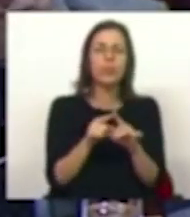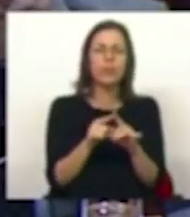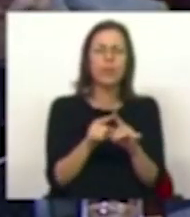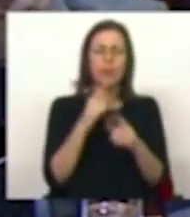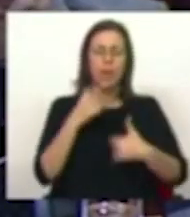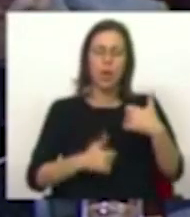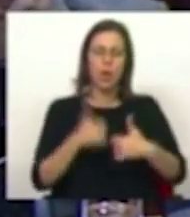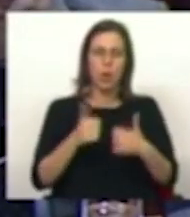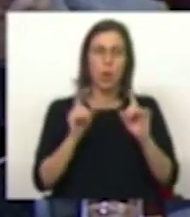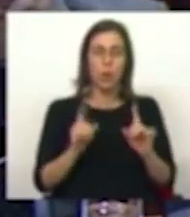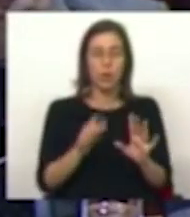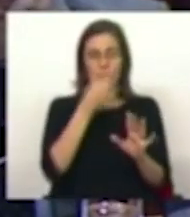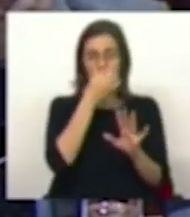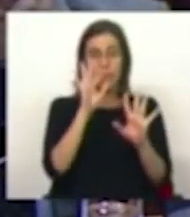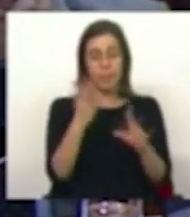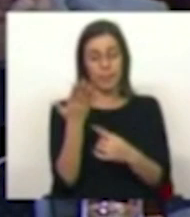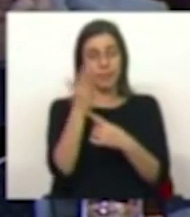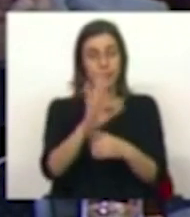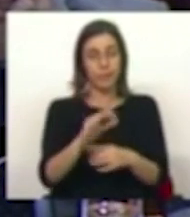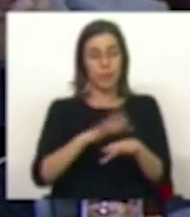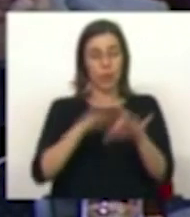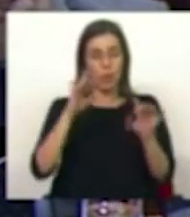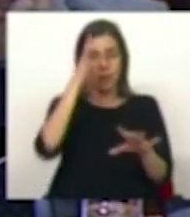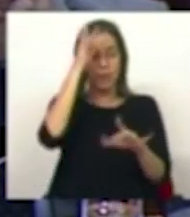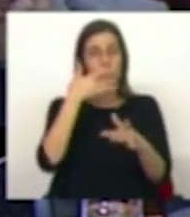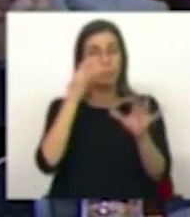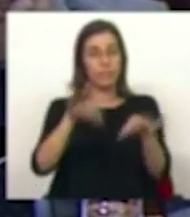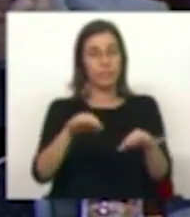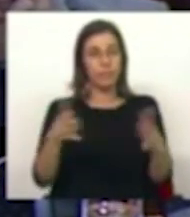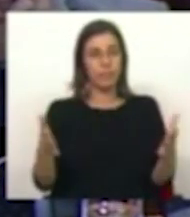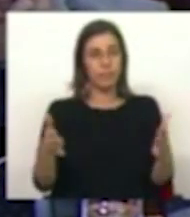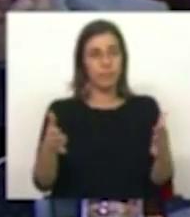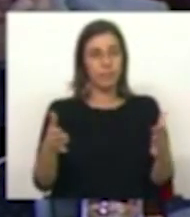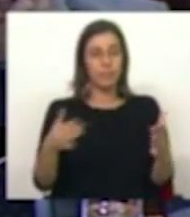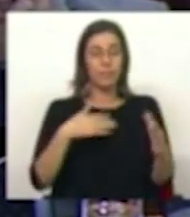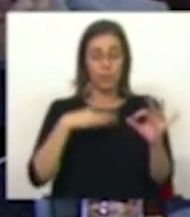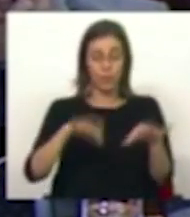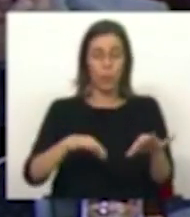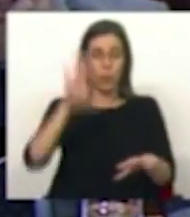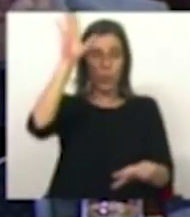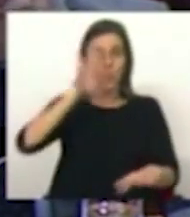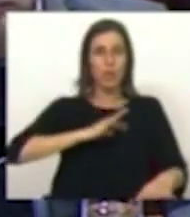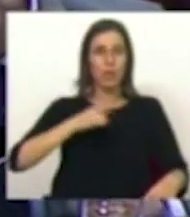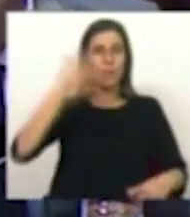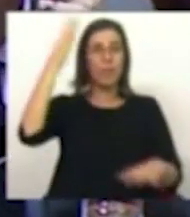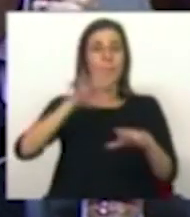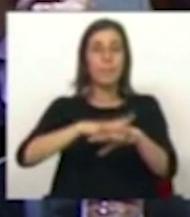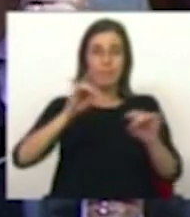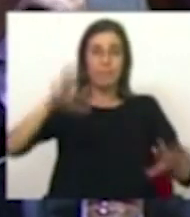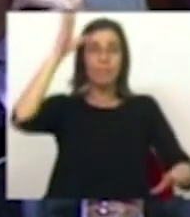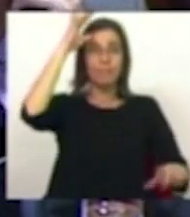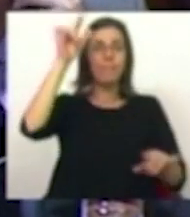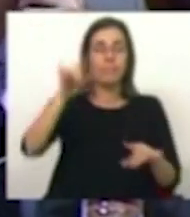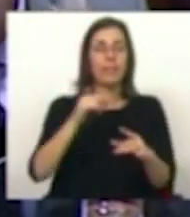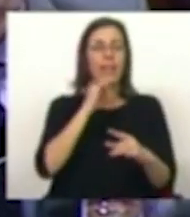haver concursos. Mas, por exemplo, no Garcia da Horta... Primeiro-Ministro, peço para concluir, faz favor. Concluo já, Sr. Presidente. No Garcia da Horta